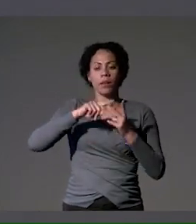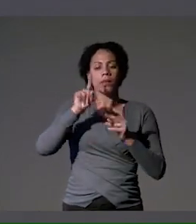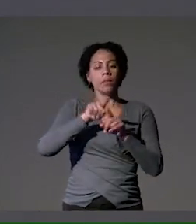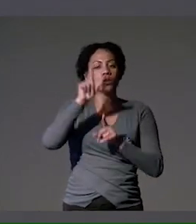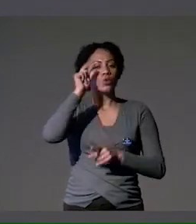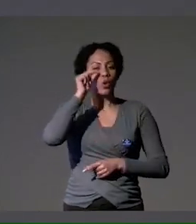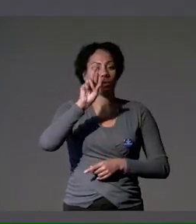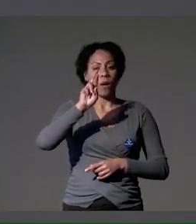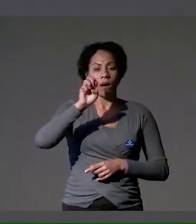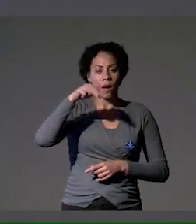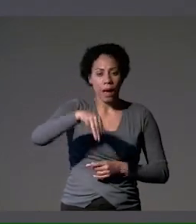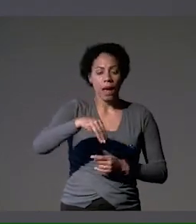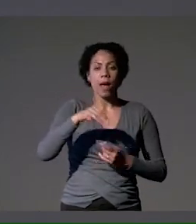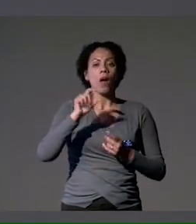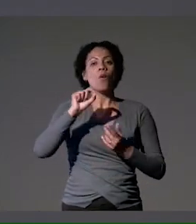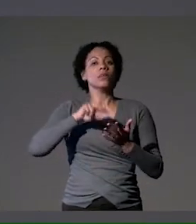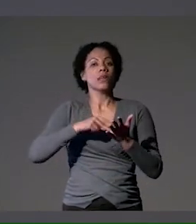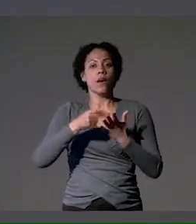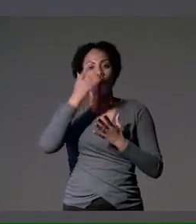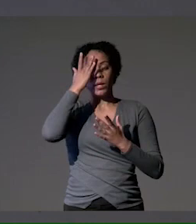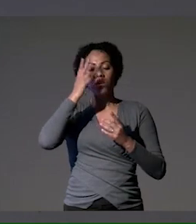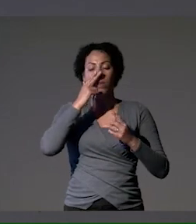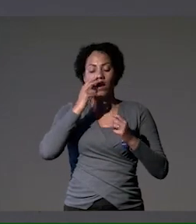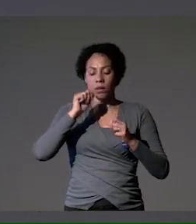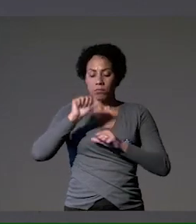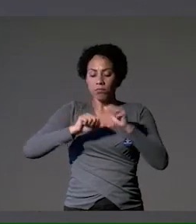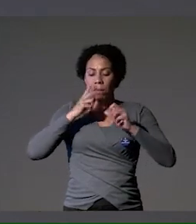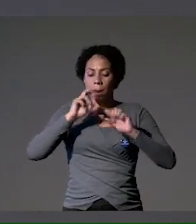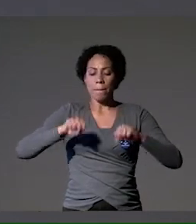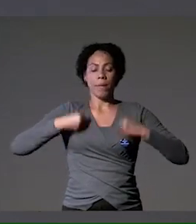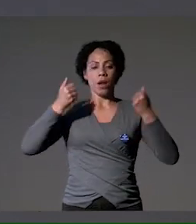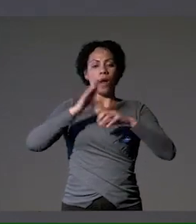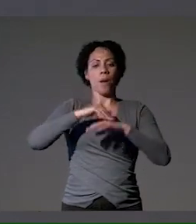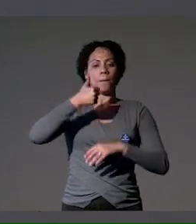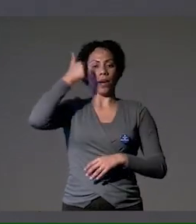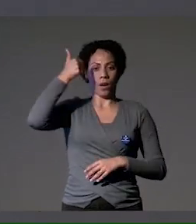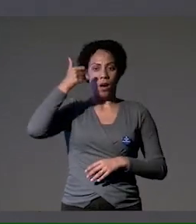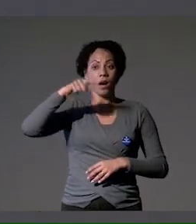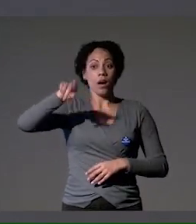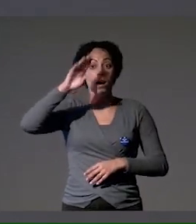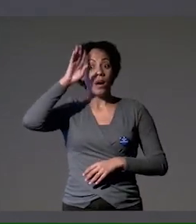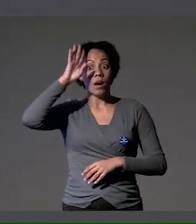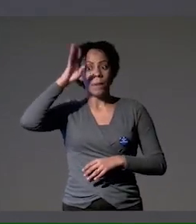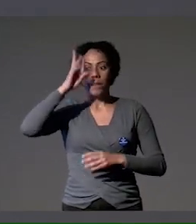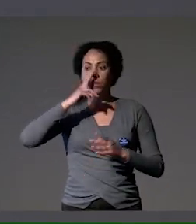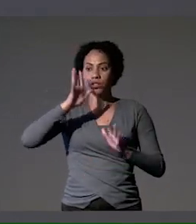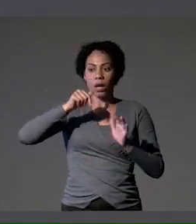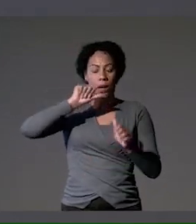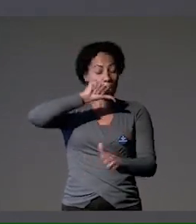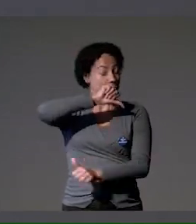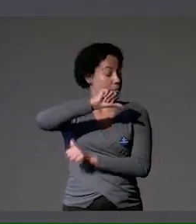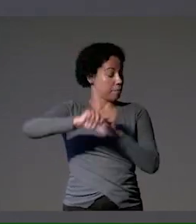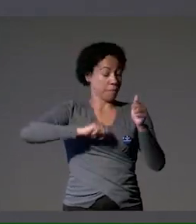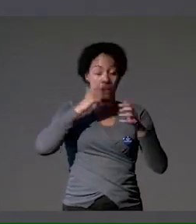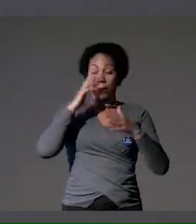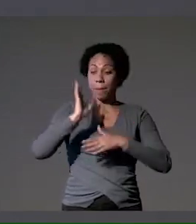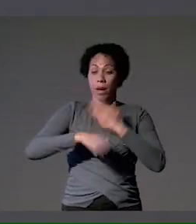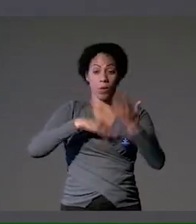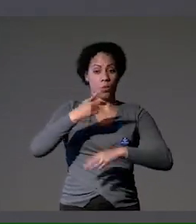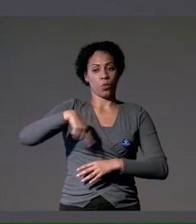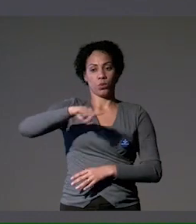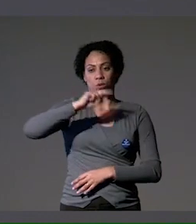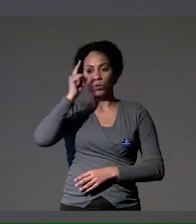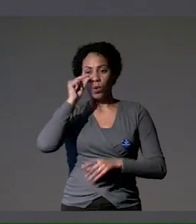a pessoa se recuperar mais rapidamente do que dormindo até mais tarde. Então, imagina o nível que nós bagunçamos nosso sono, nossa cultura.